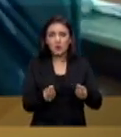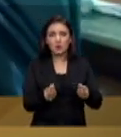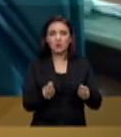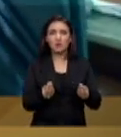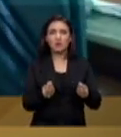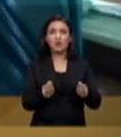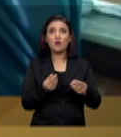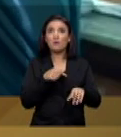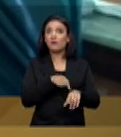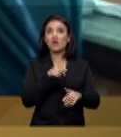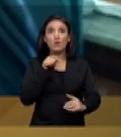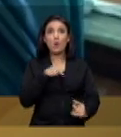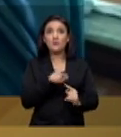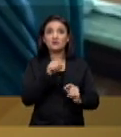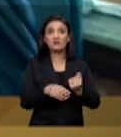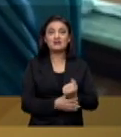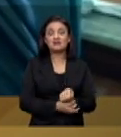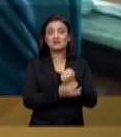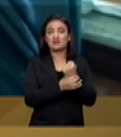segurança jurídica.